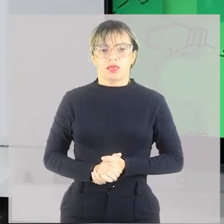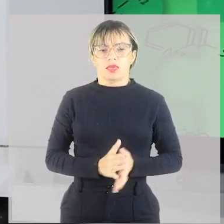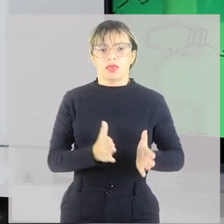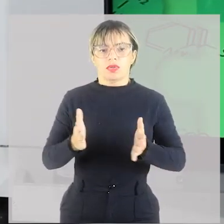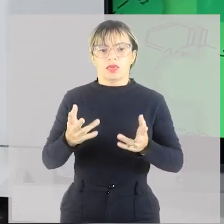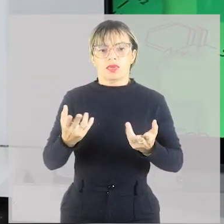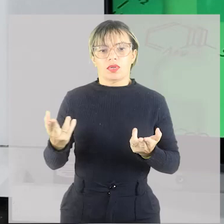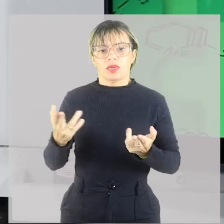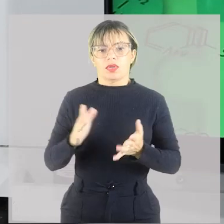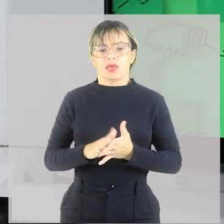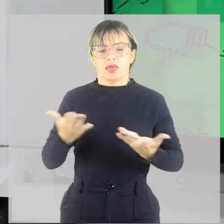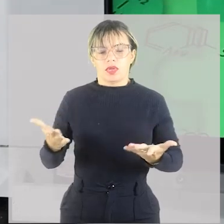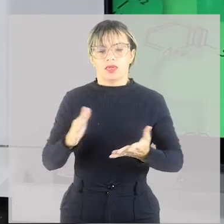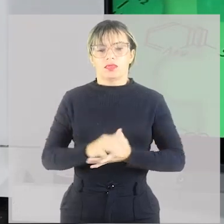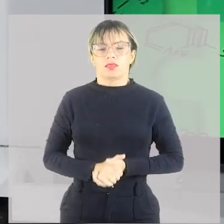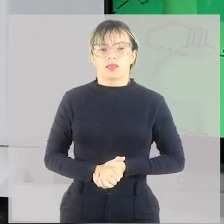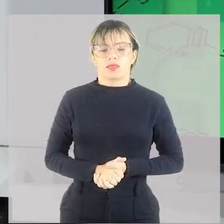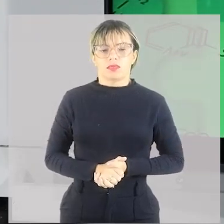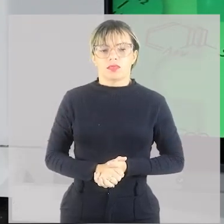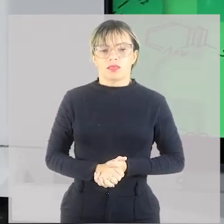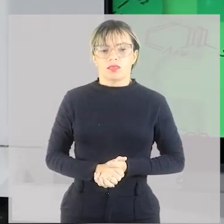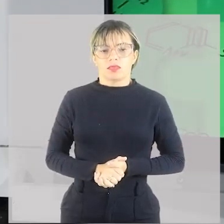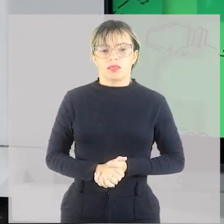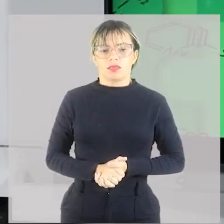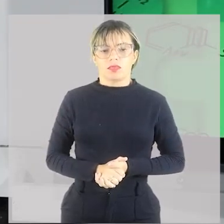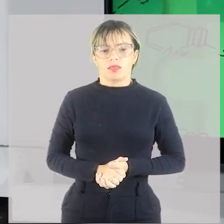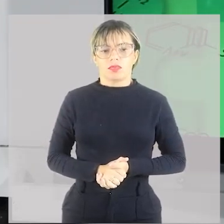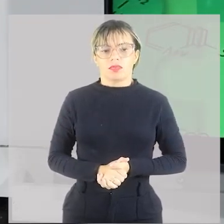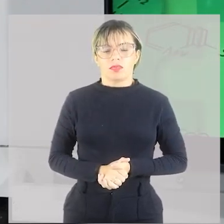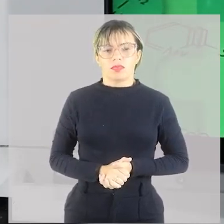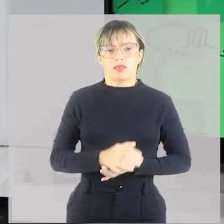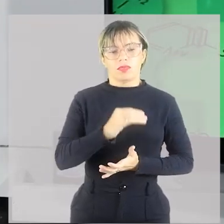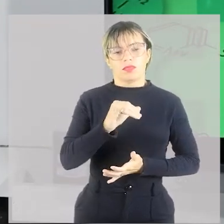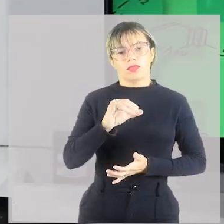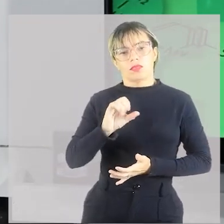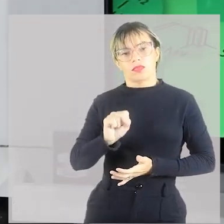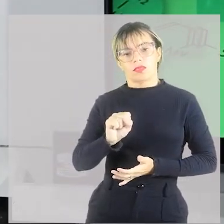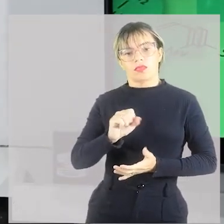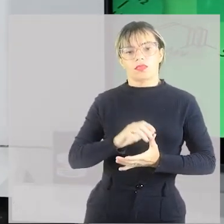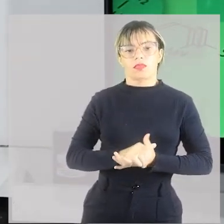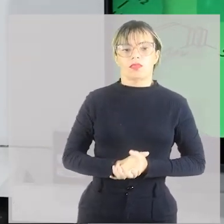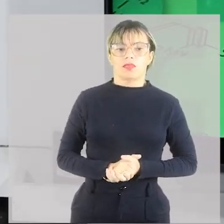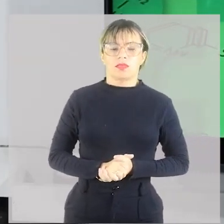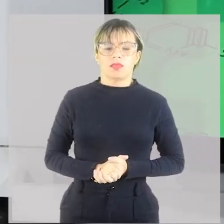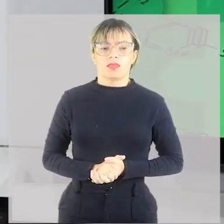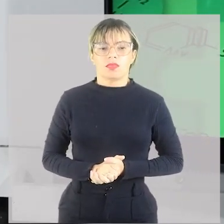lado ou lados opostos? O Daniel está do mesmo lado. Então, se está do mesmo lado, ó, cis.